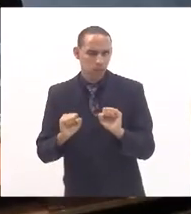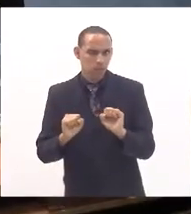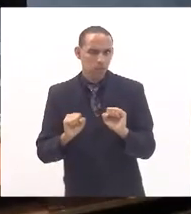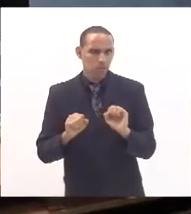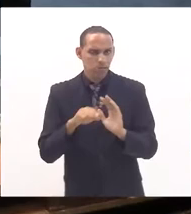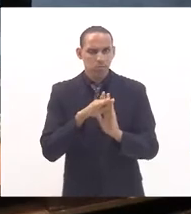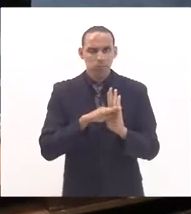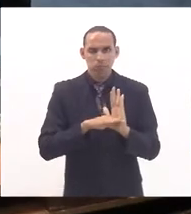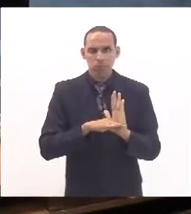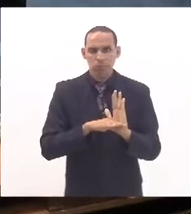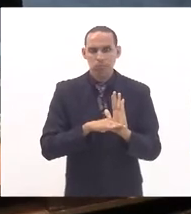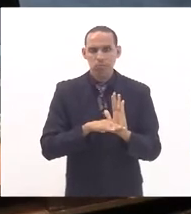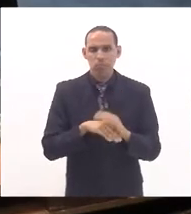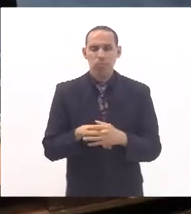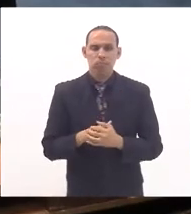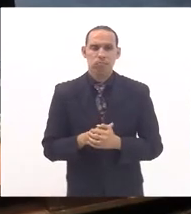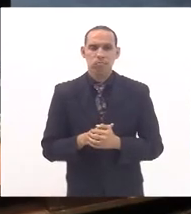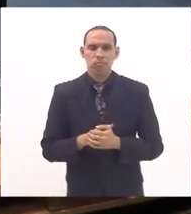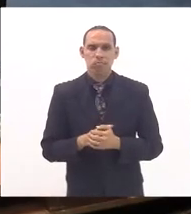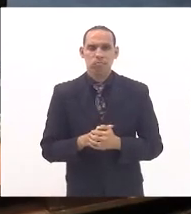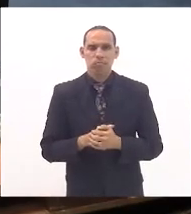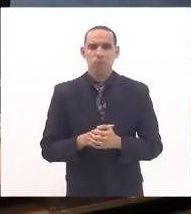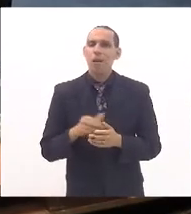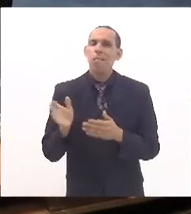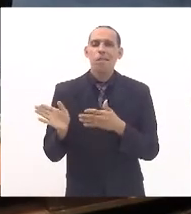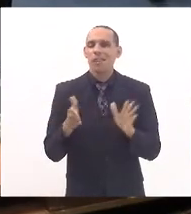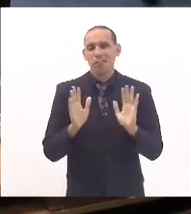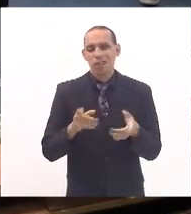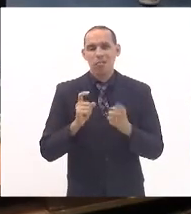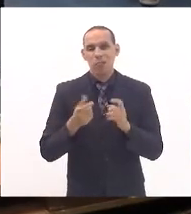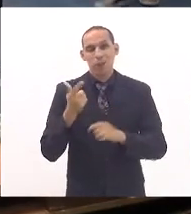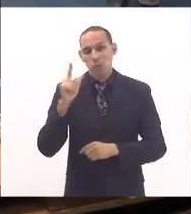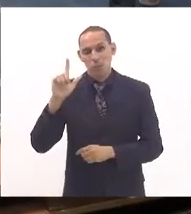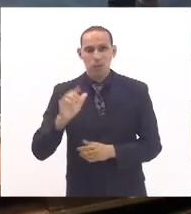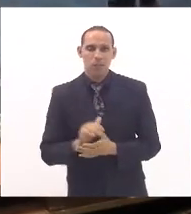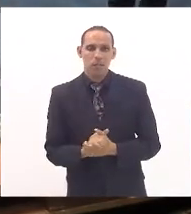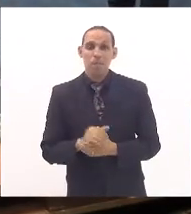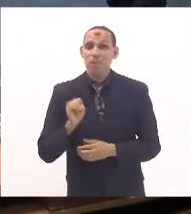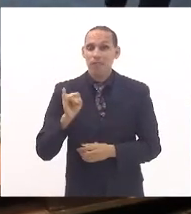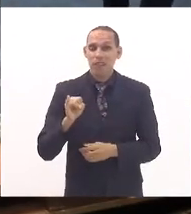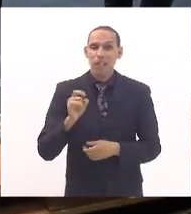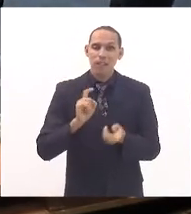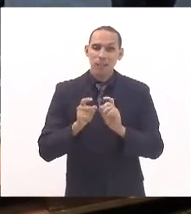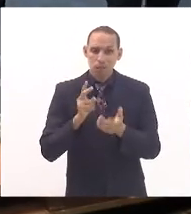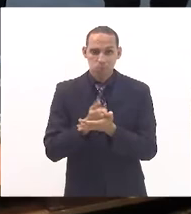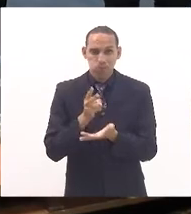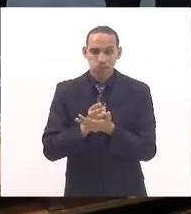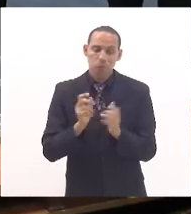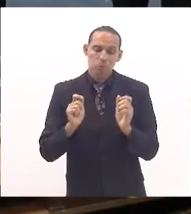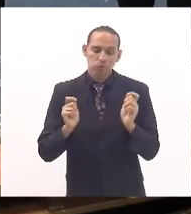também. Já passou, nós estamos em outra sessão. Se fosse na mesma, poderia.